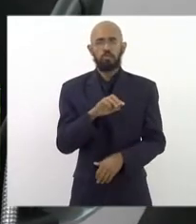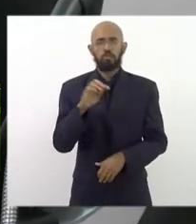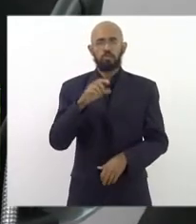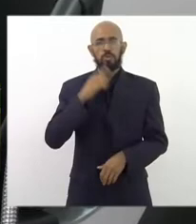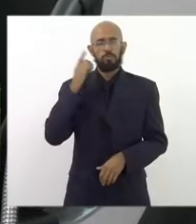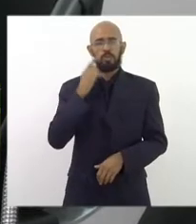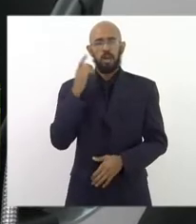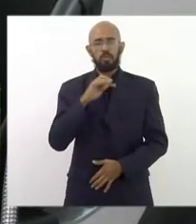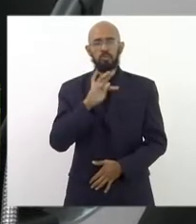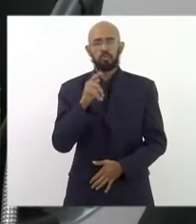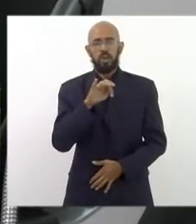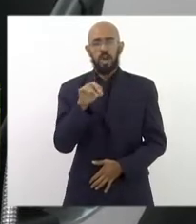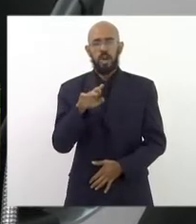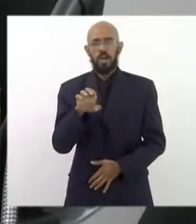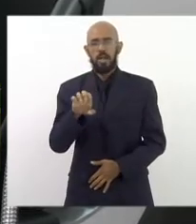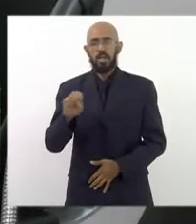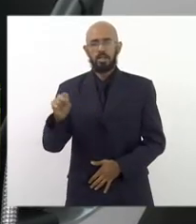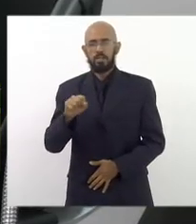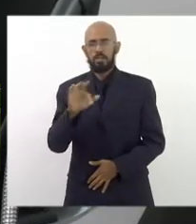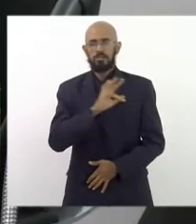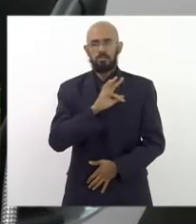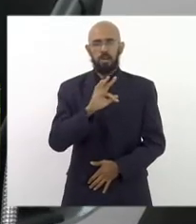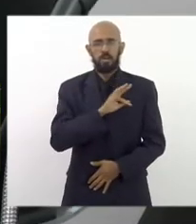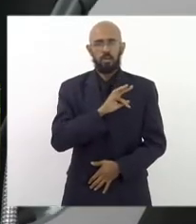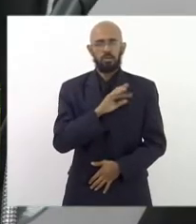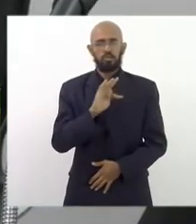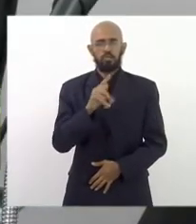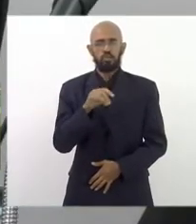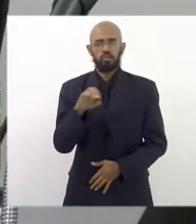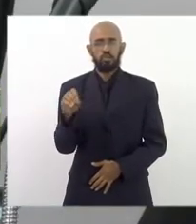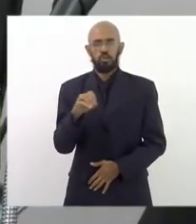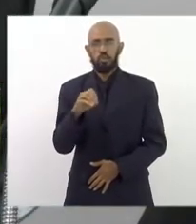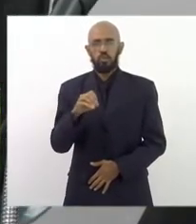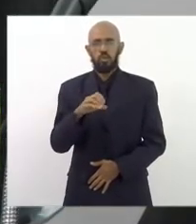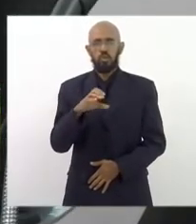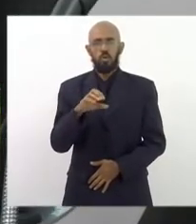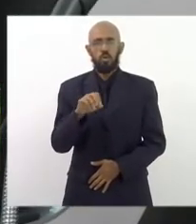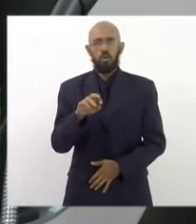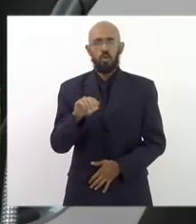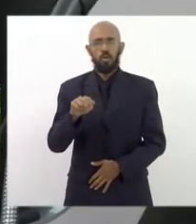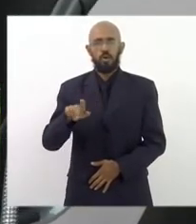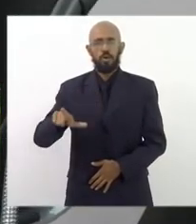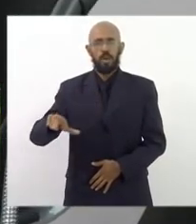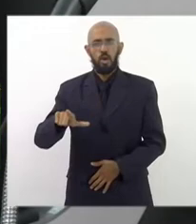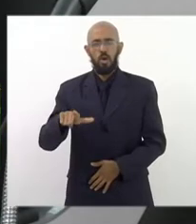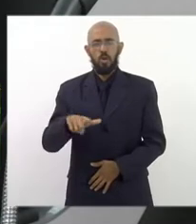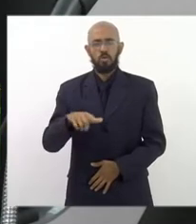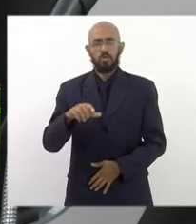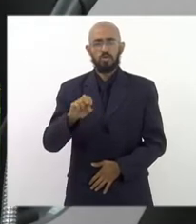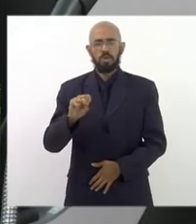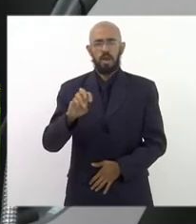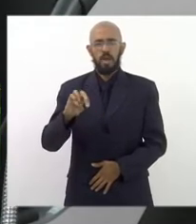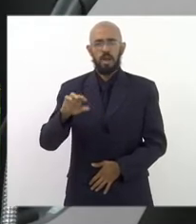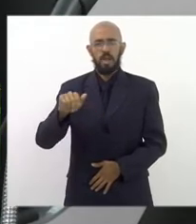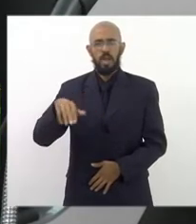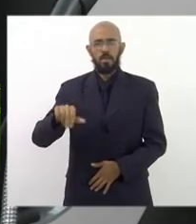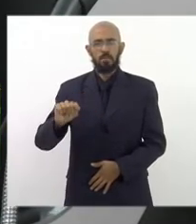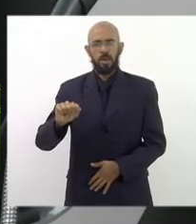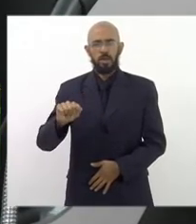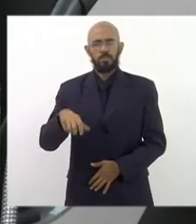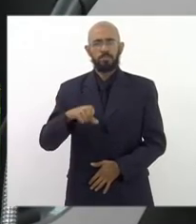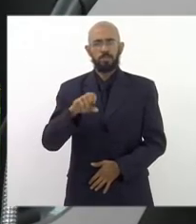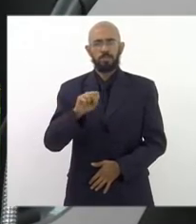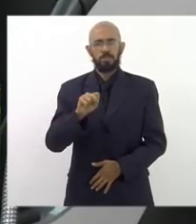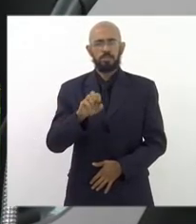Batista, Marta Rocha, Chico Machado, Coronel Salema, Luiz Martins, Rodrigo Amorim e Sérgio